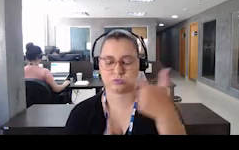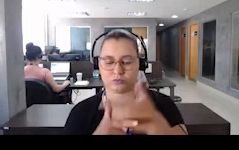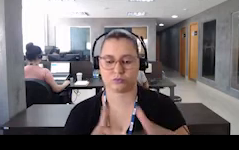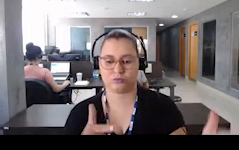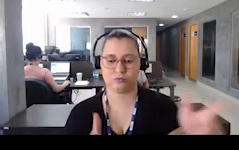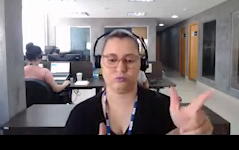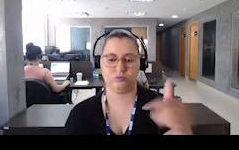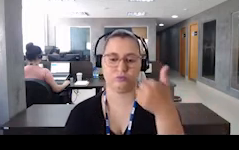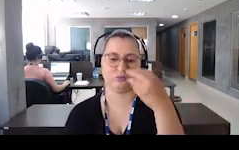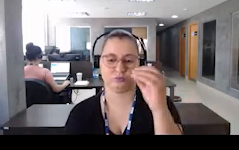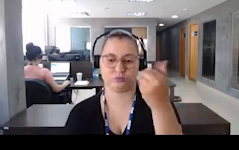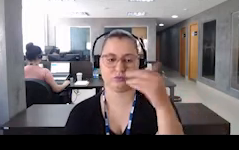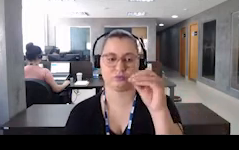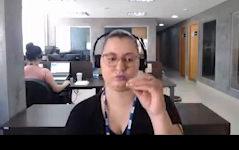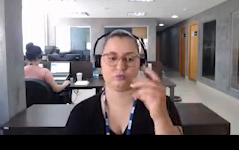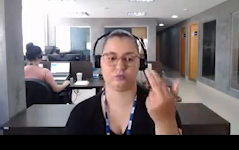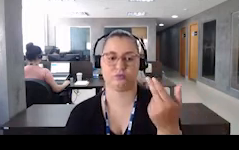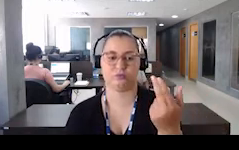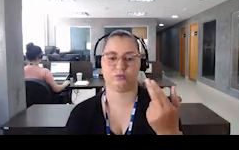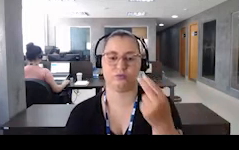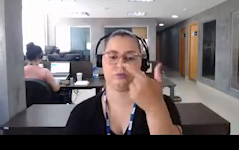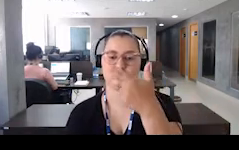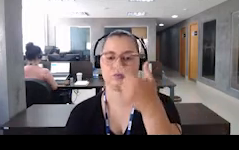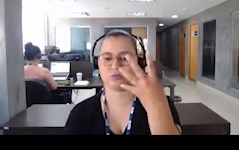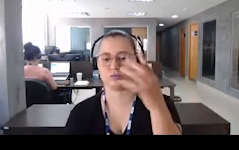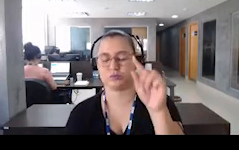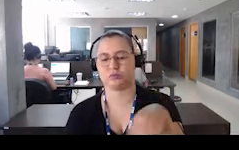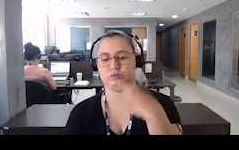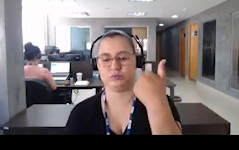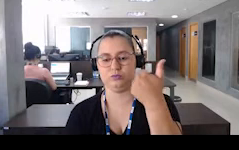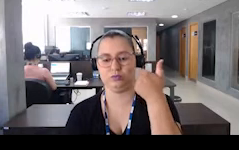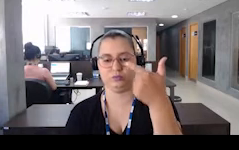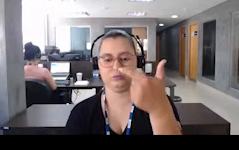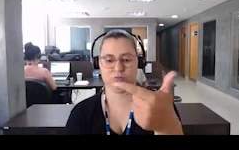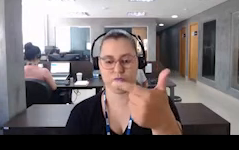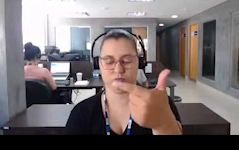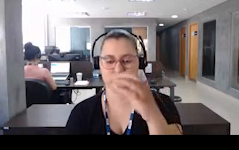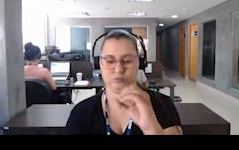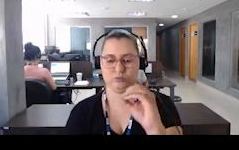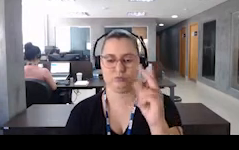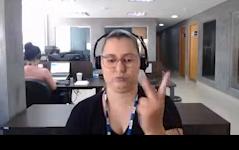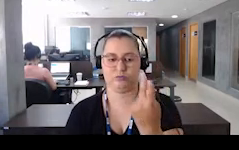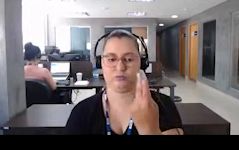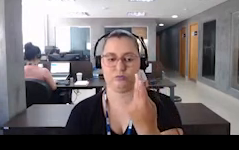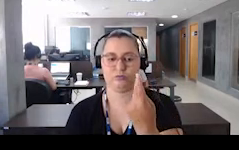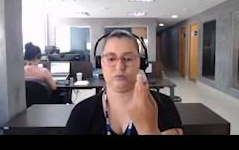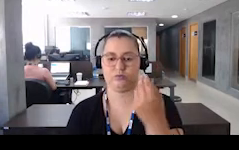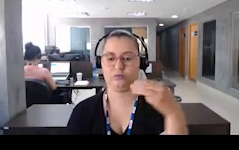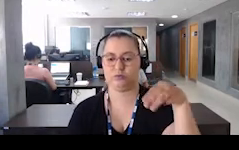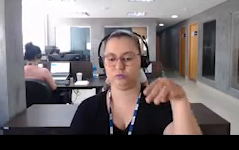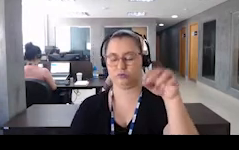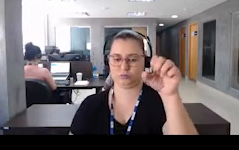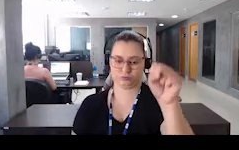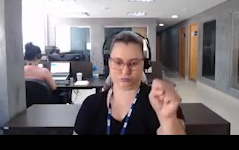242 dividido por 10 é igual a 24,2 ohms,